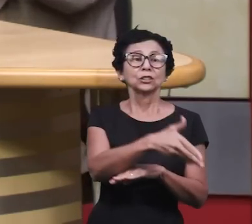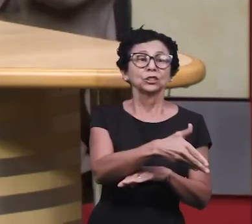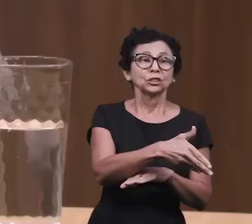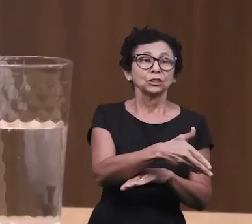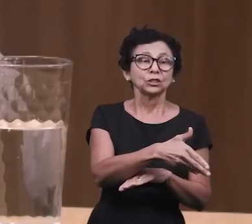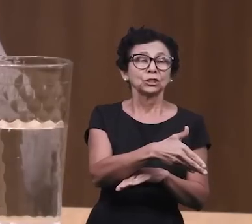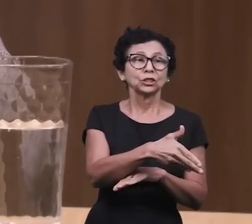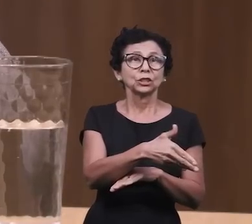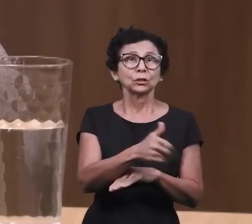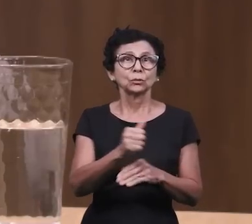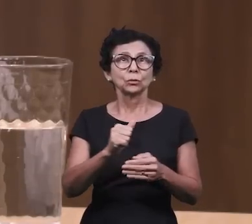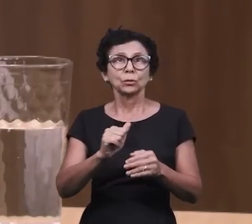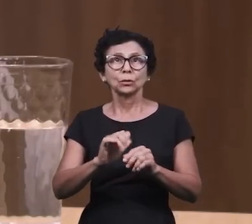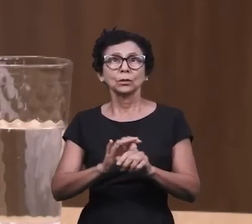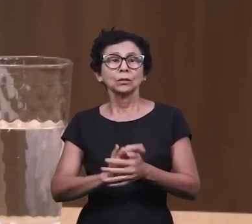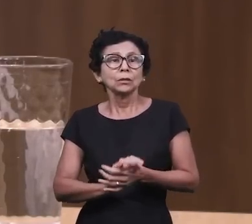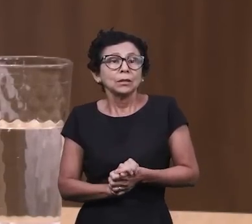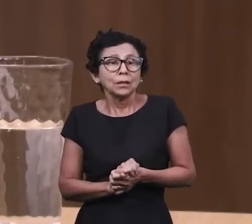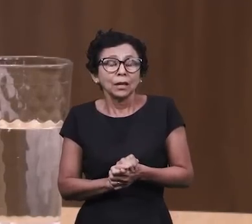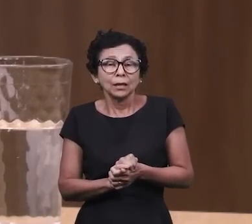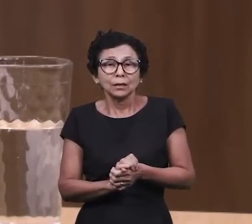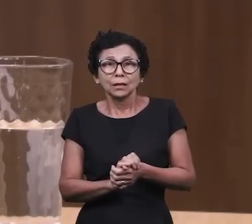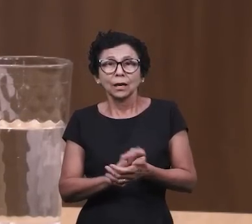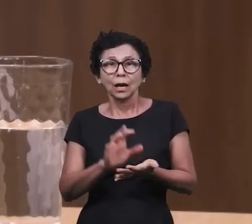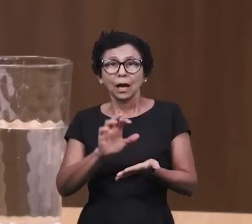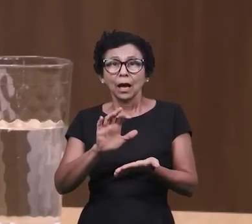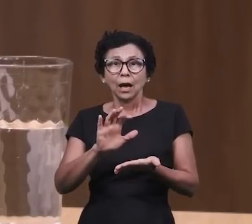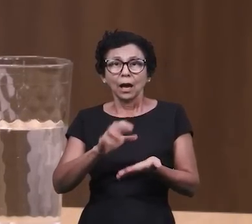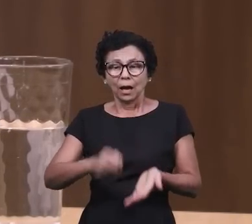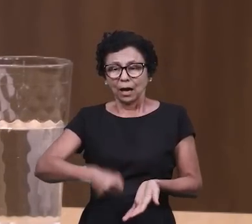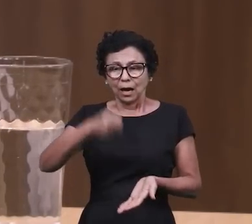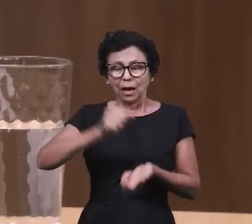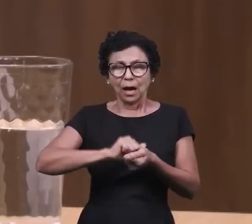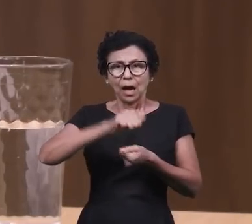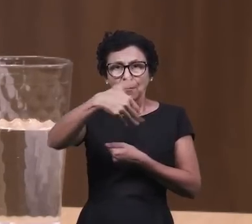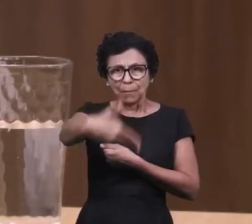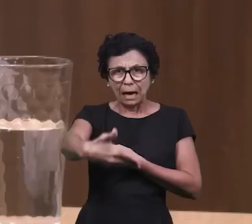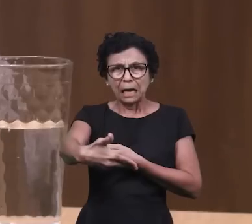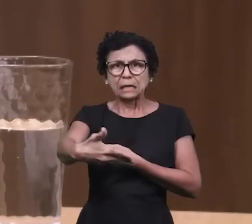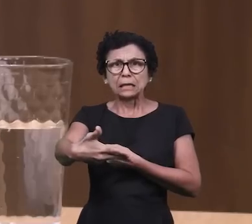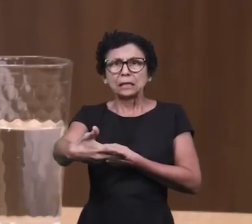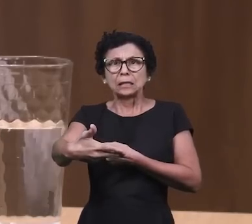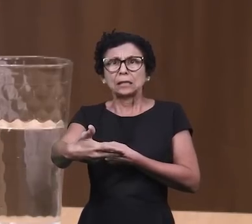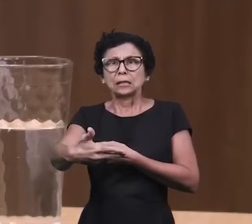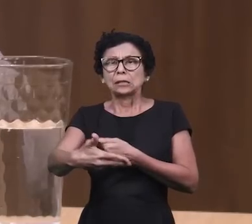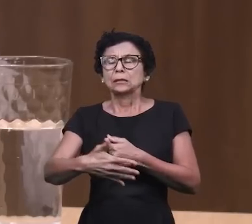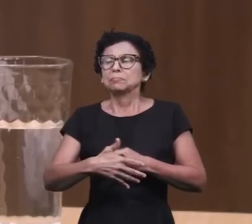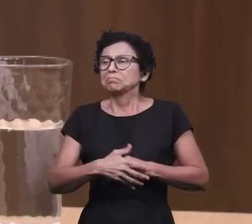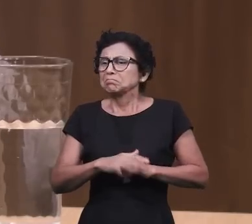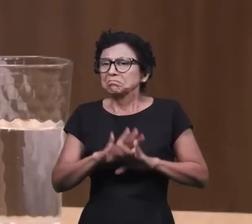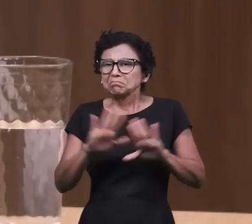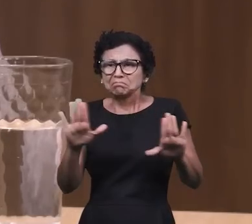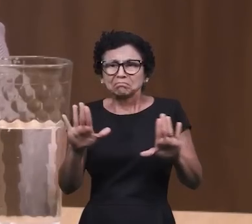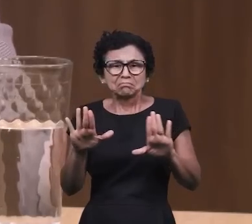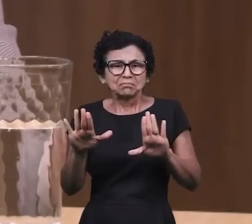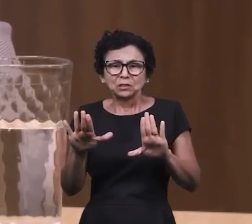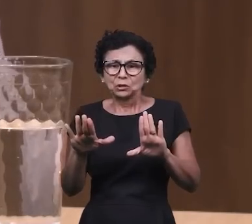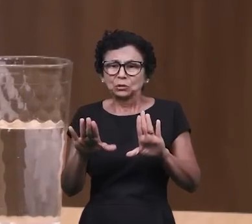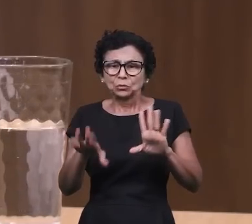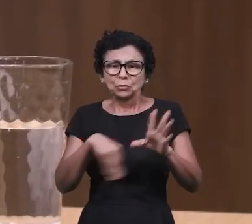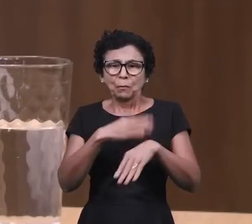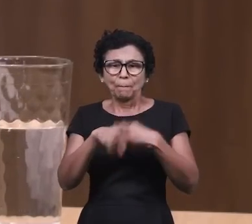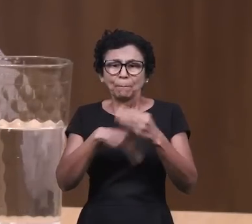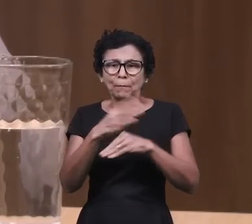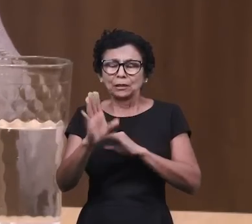sem desarrumar a mala, ela começou a dar o testemunho para o marido, que era pastor, da obra, aquela coisa toda, e deu testemunho. Então ele, mas você não